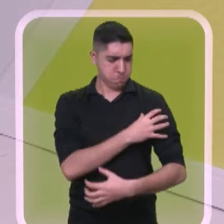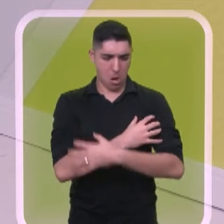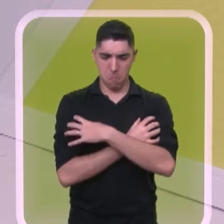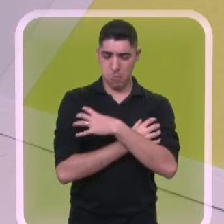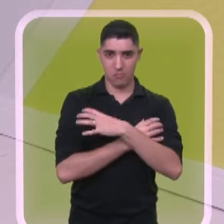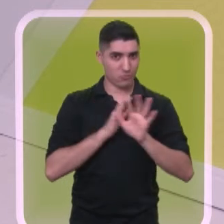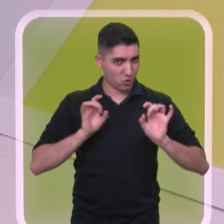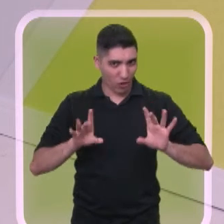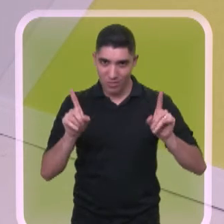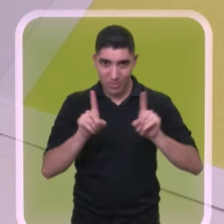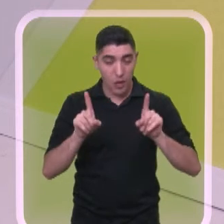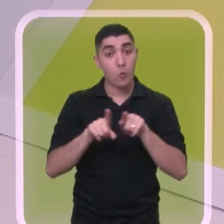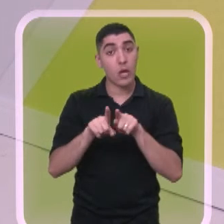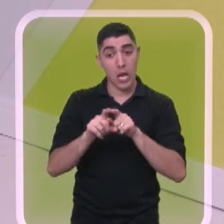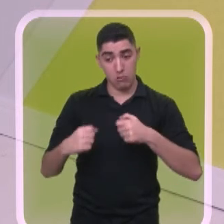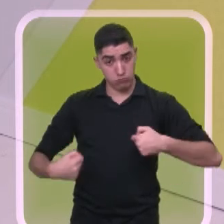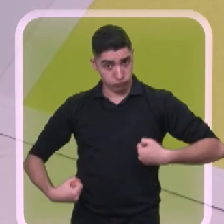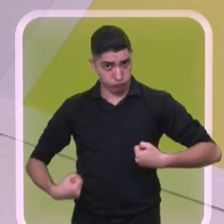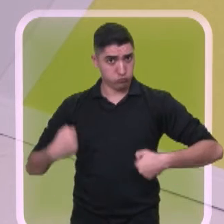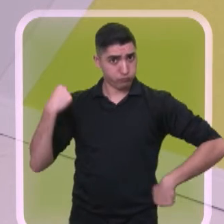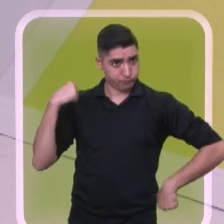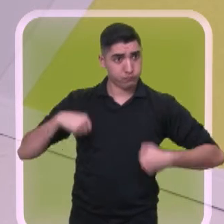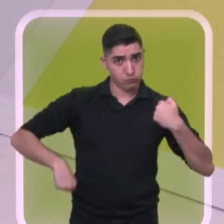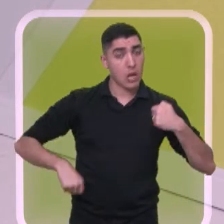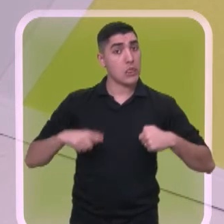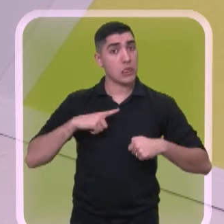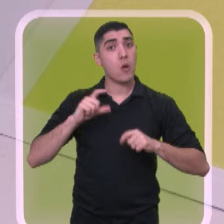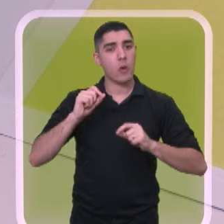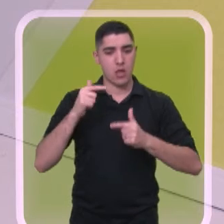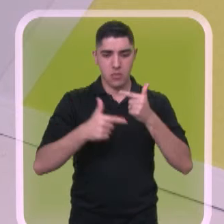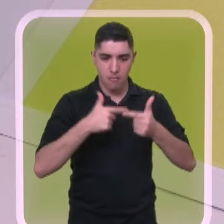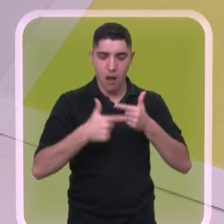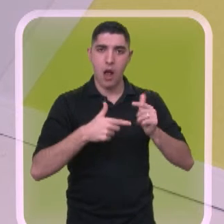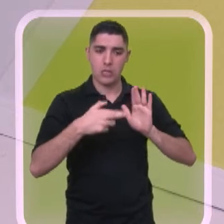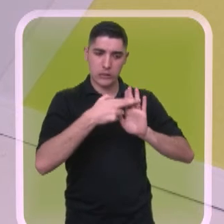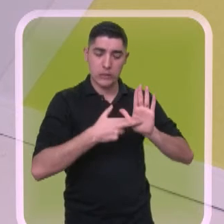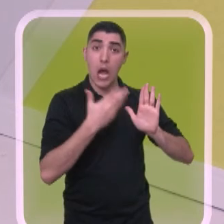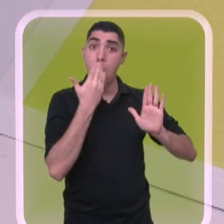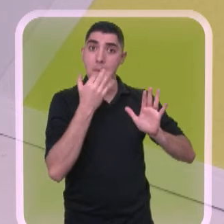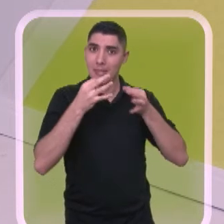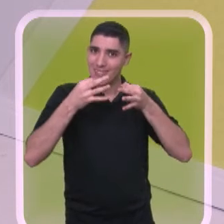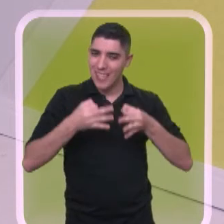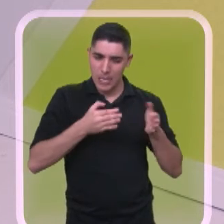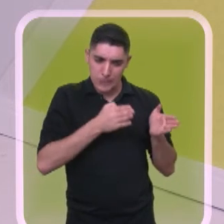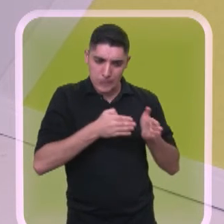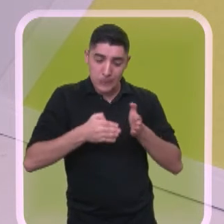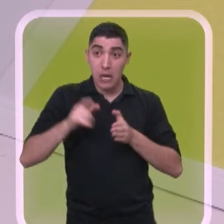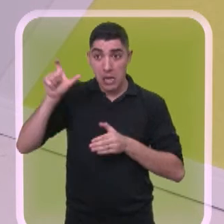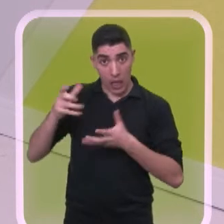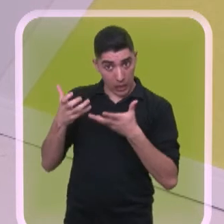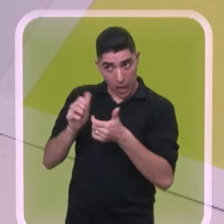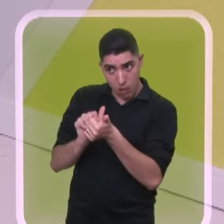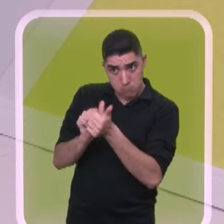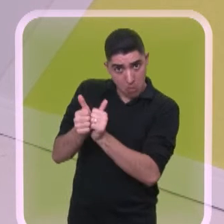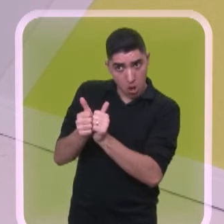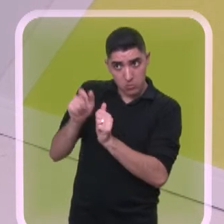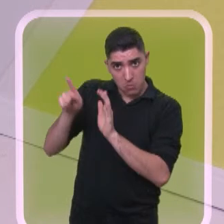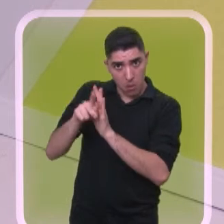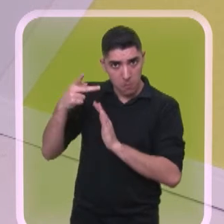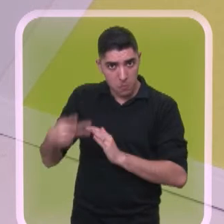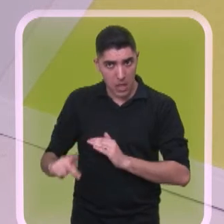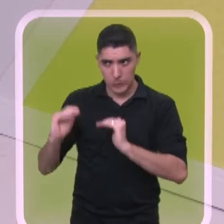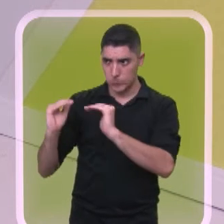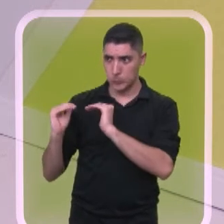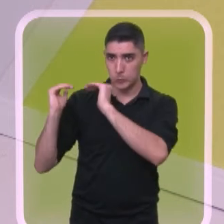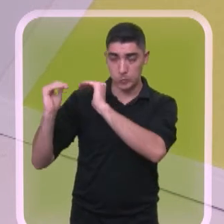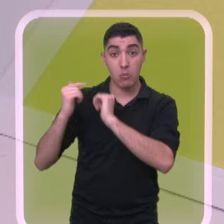fisiculturismo tem todo um trabalho muito bem regrado com exercícios e alimentação para quem quer ser um atleta de alto nível. E olha